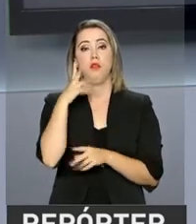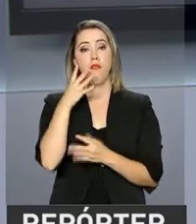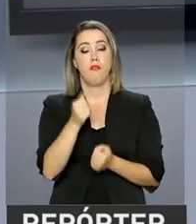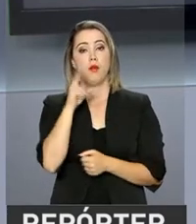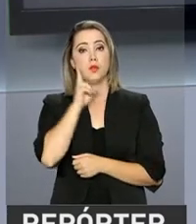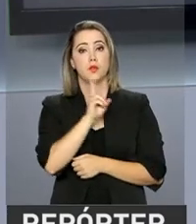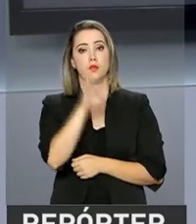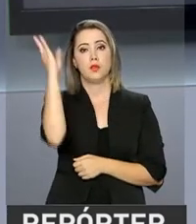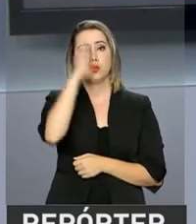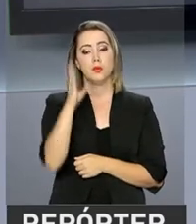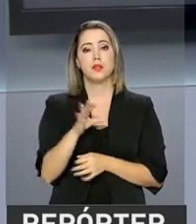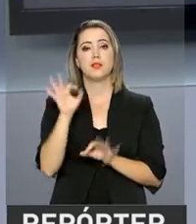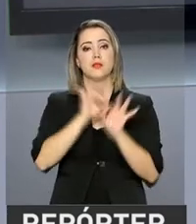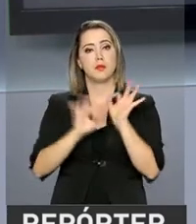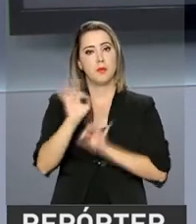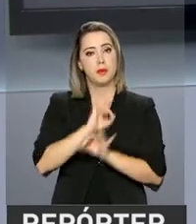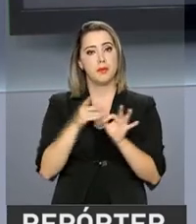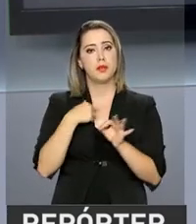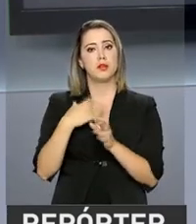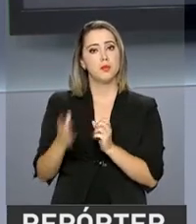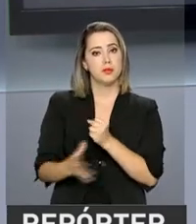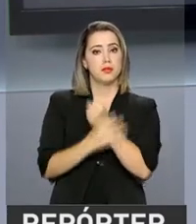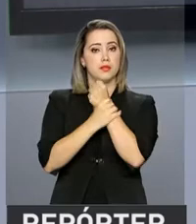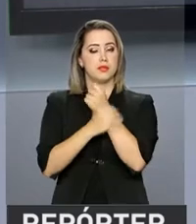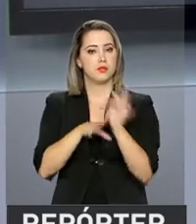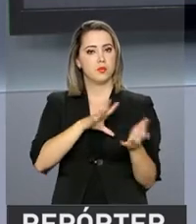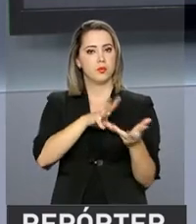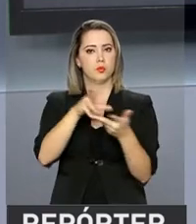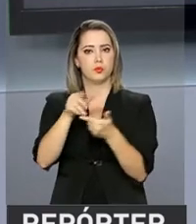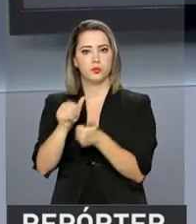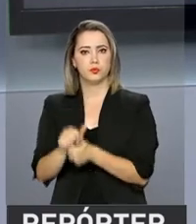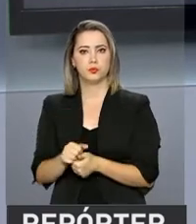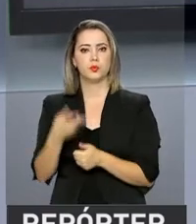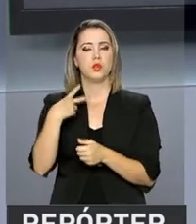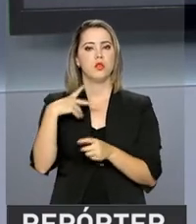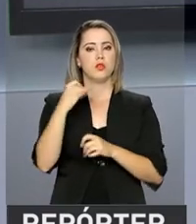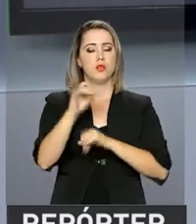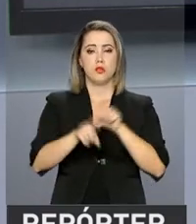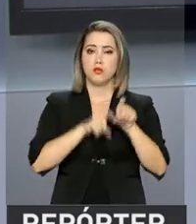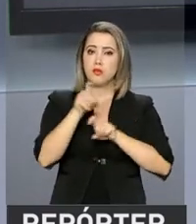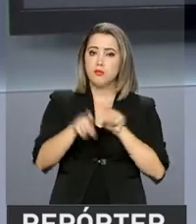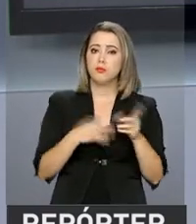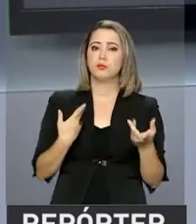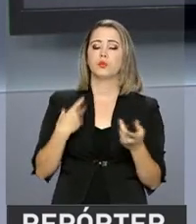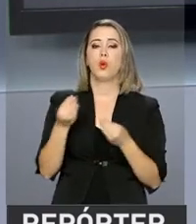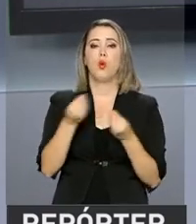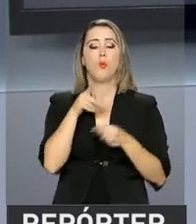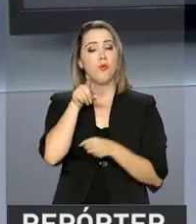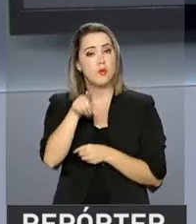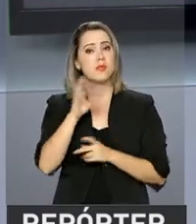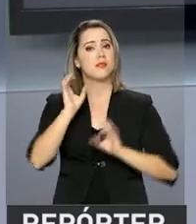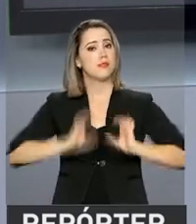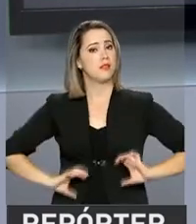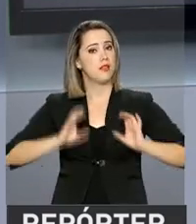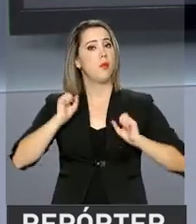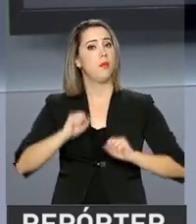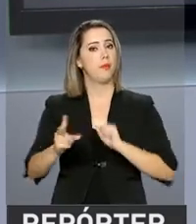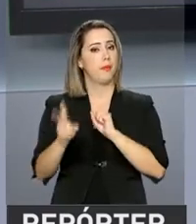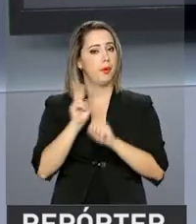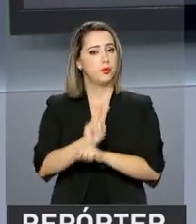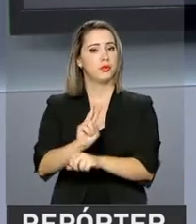o que o brasil está fazendo para garantir mais segurança no mundo virtual e também como você cidadão pode se